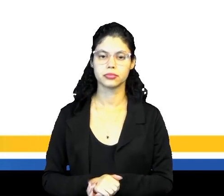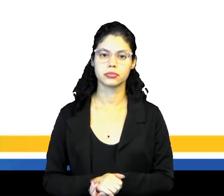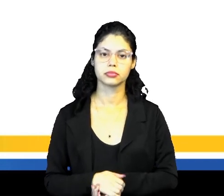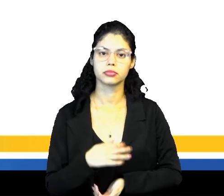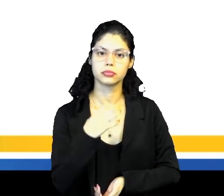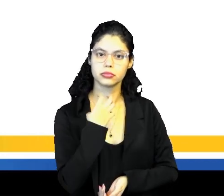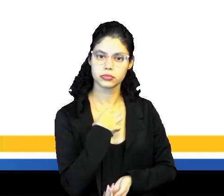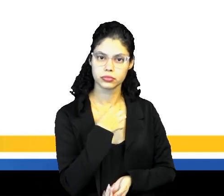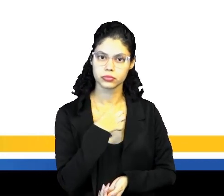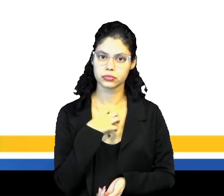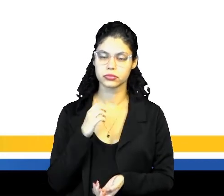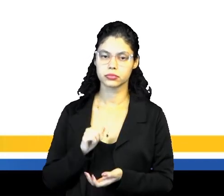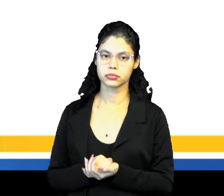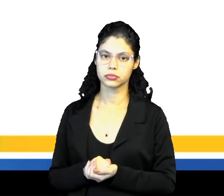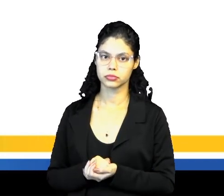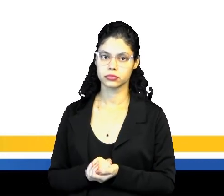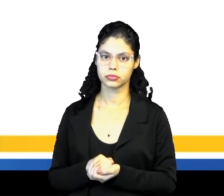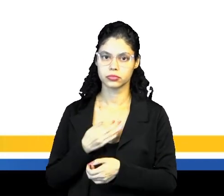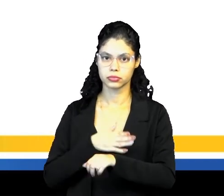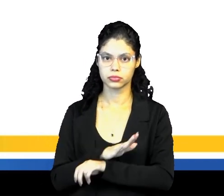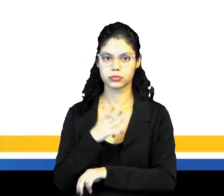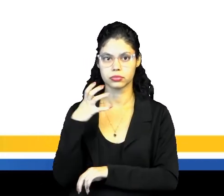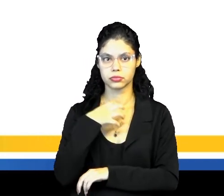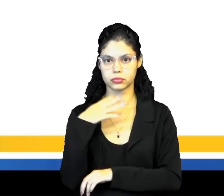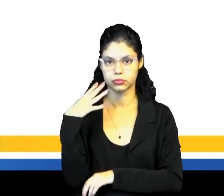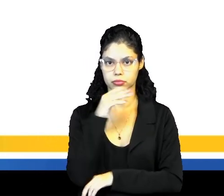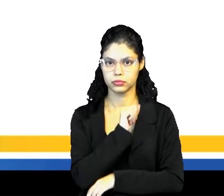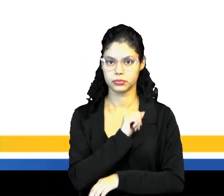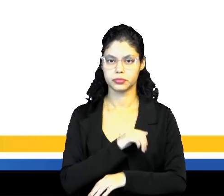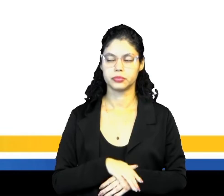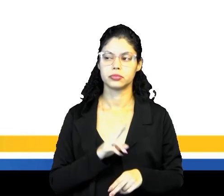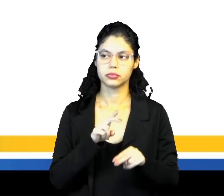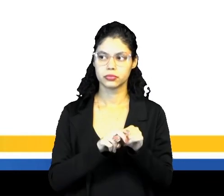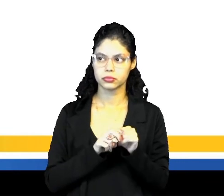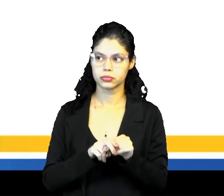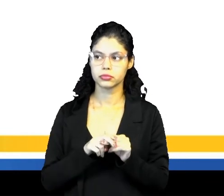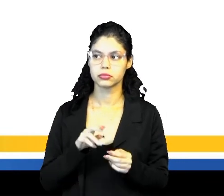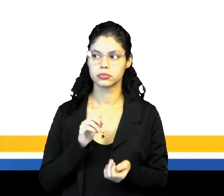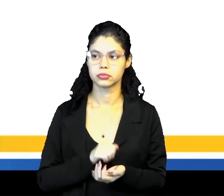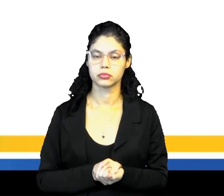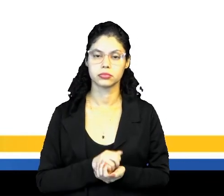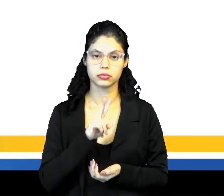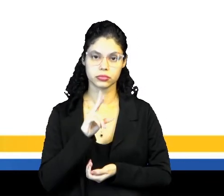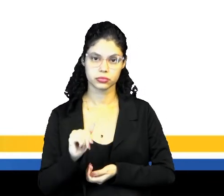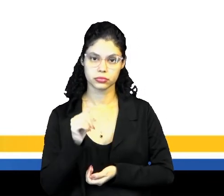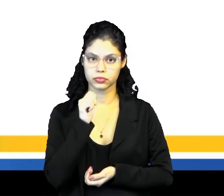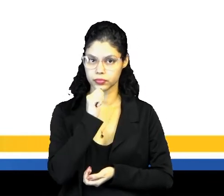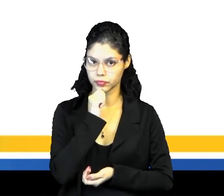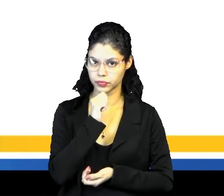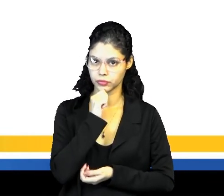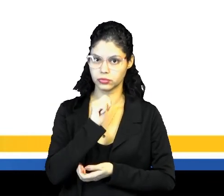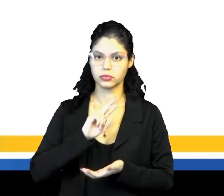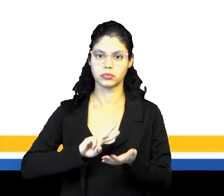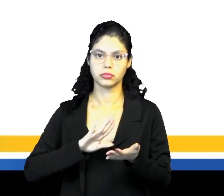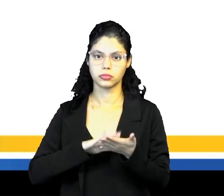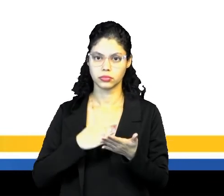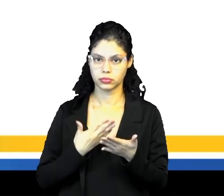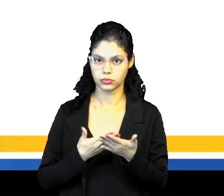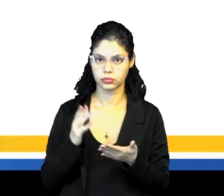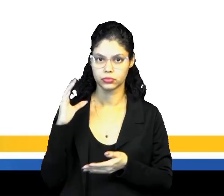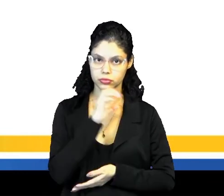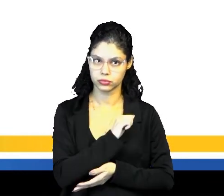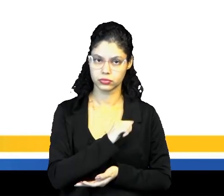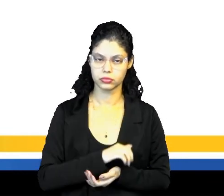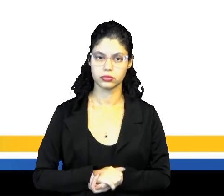No sentido aí do tempo passar rápido, ok? Portanto, esse flew by vai ser interpretado como passar